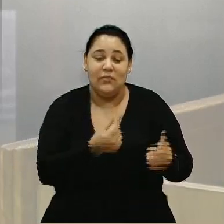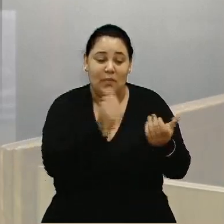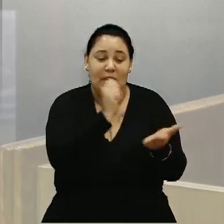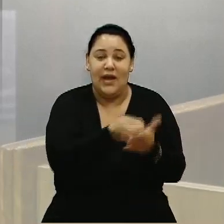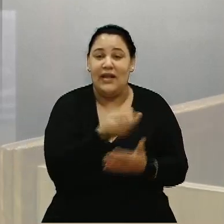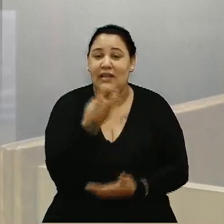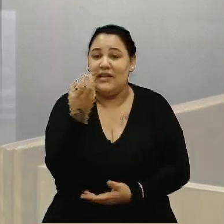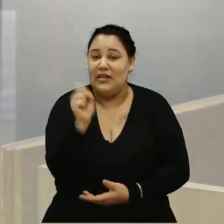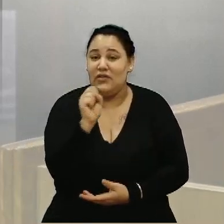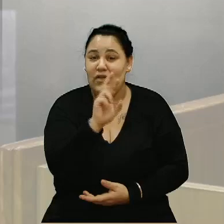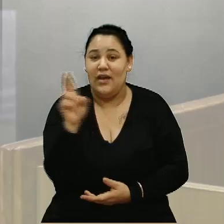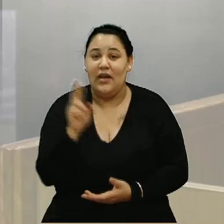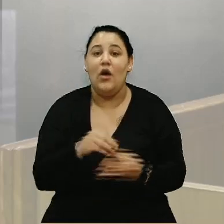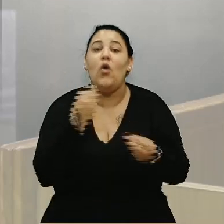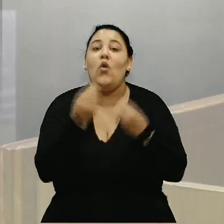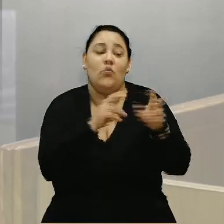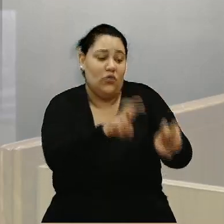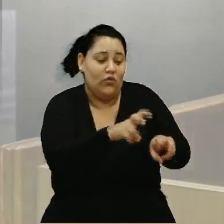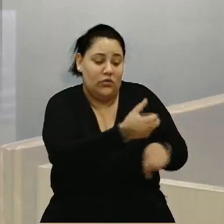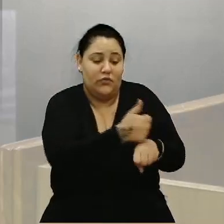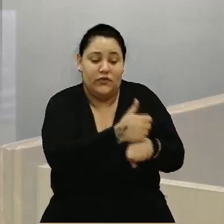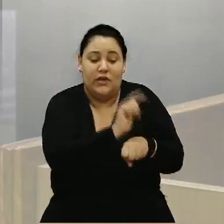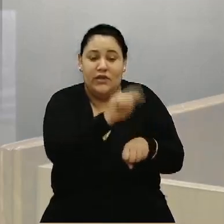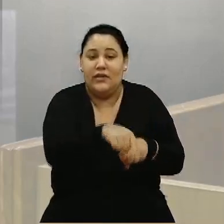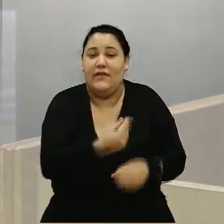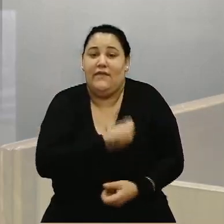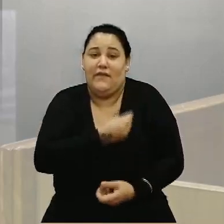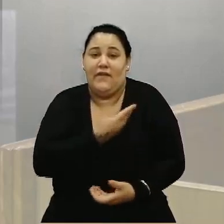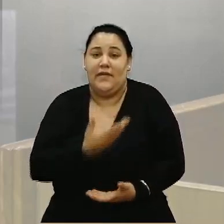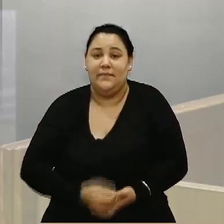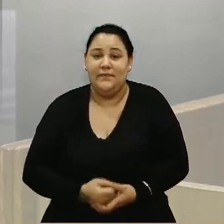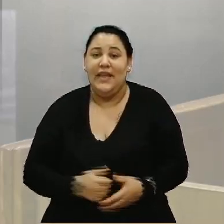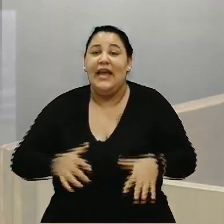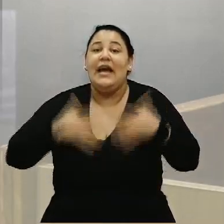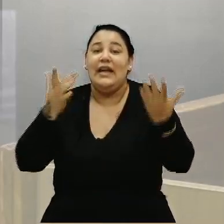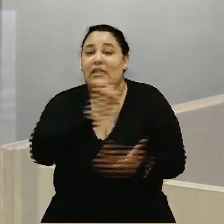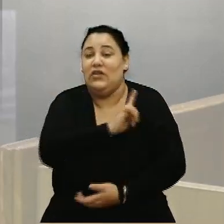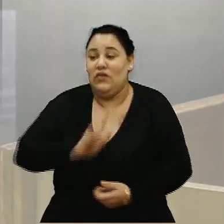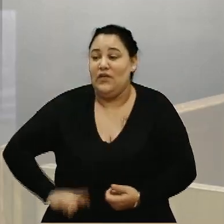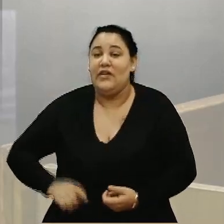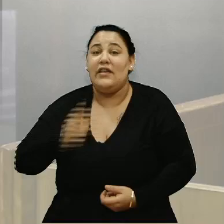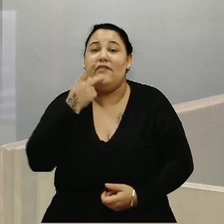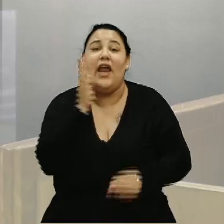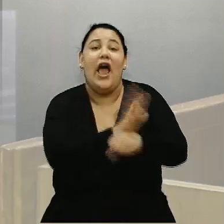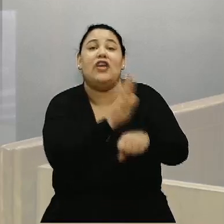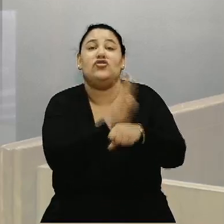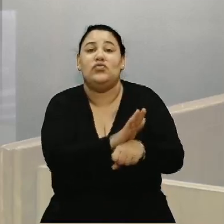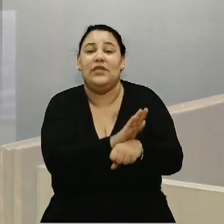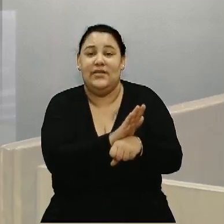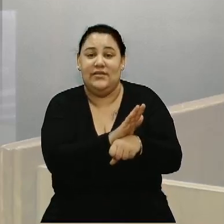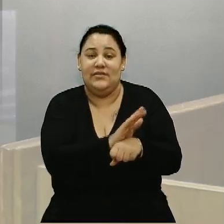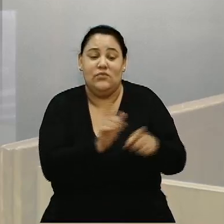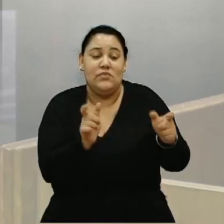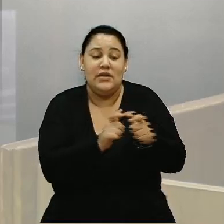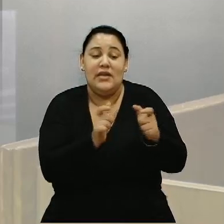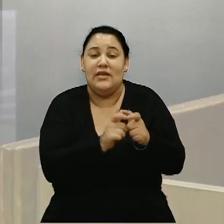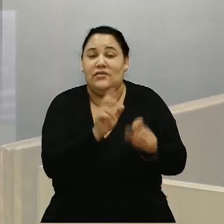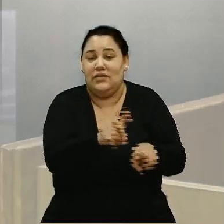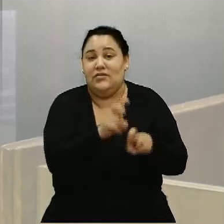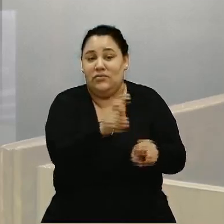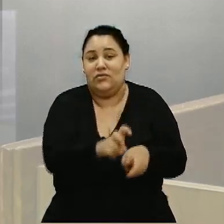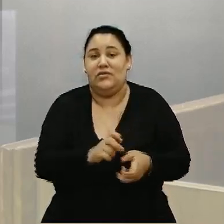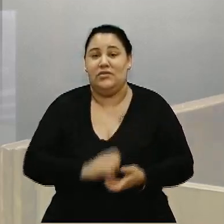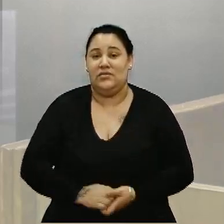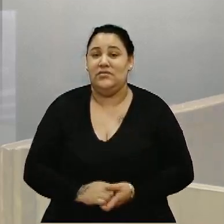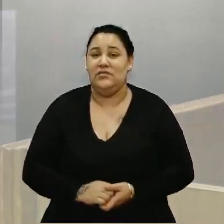Como é que o agricultor vai sobreviver? Cadê aquele governo que diz que ajuda os pequenos agricultores?